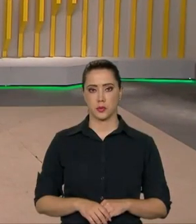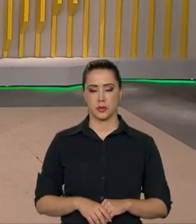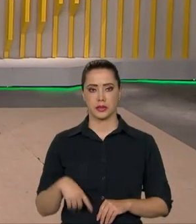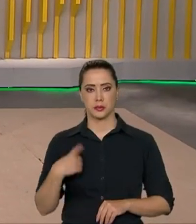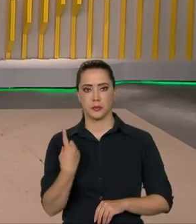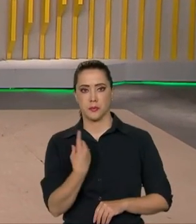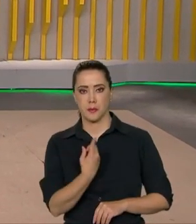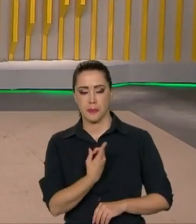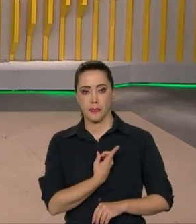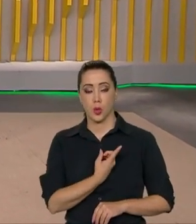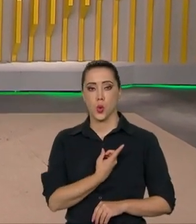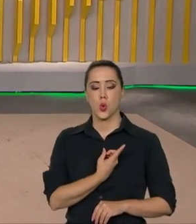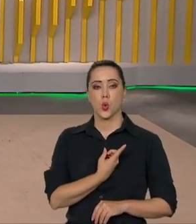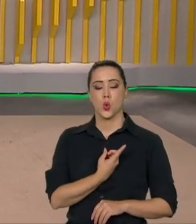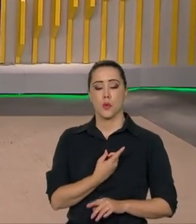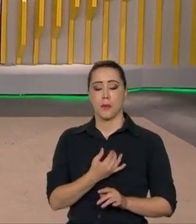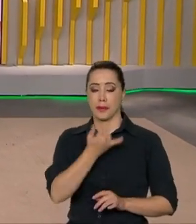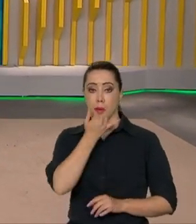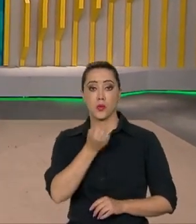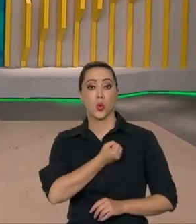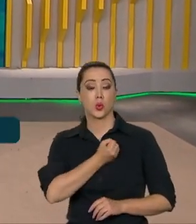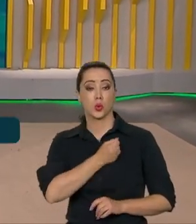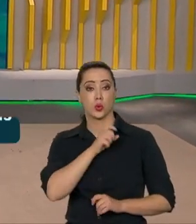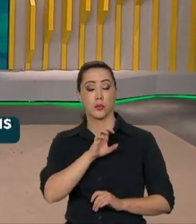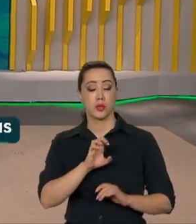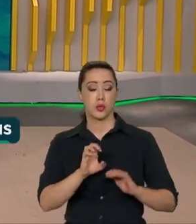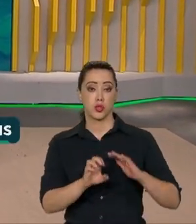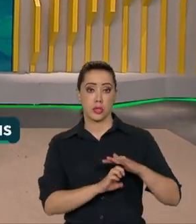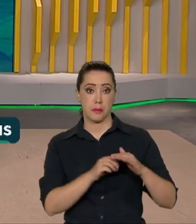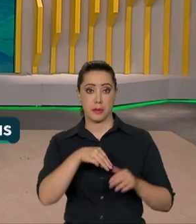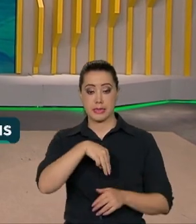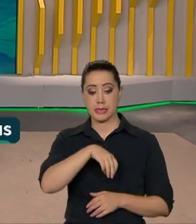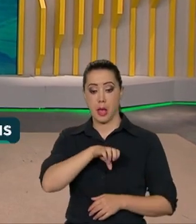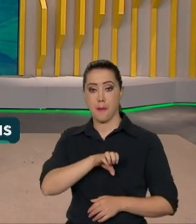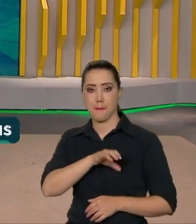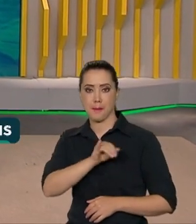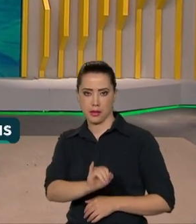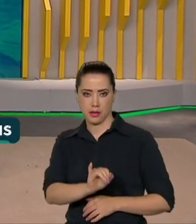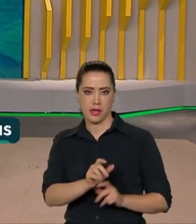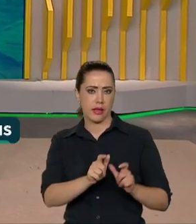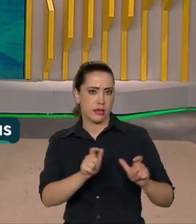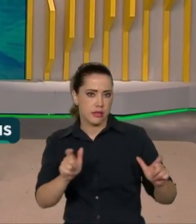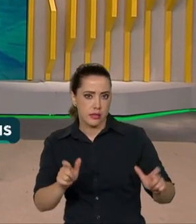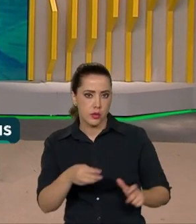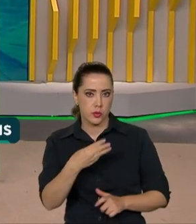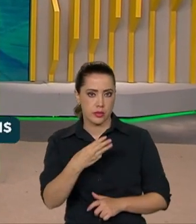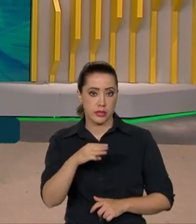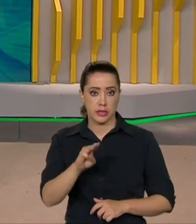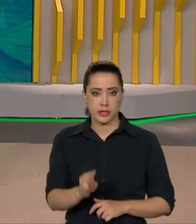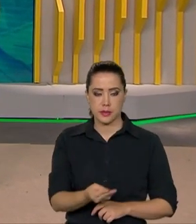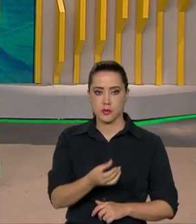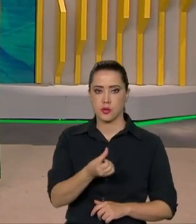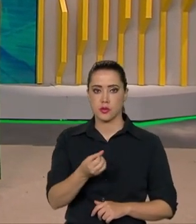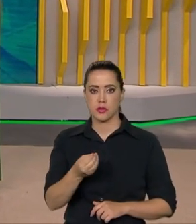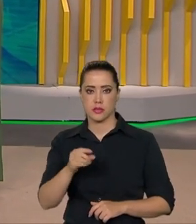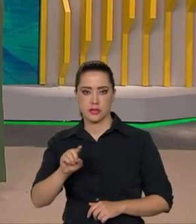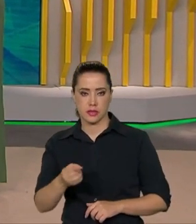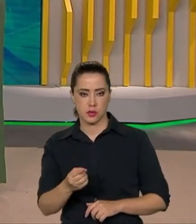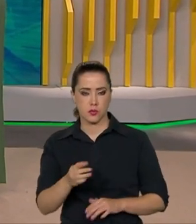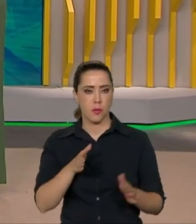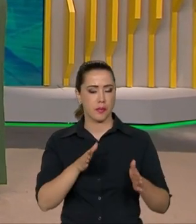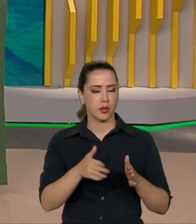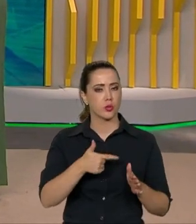O número de microempreendedores individuais registrados no país cresceu cerca de 3 milhões e 600 mil